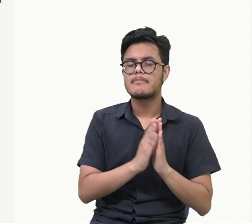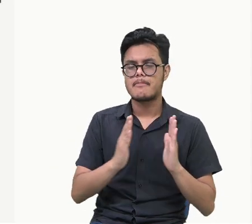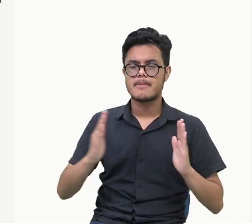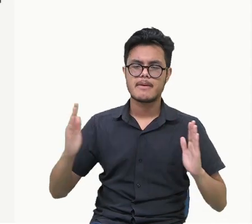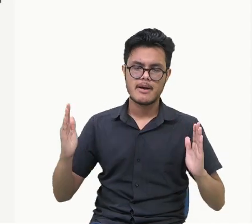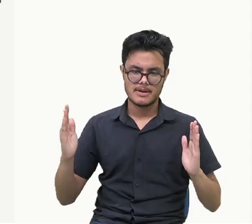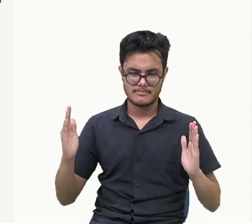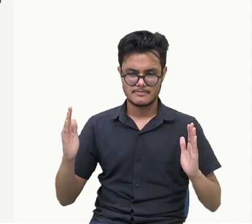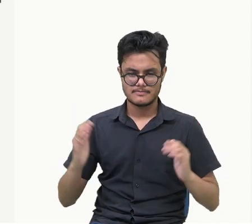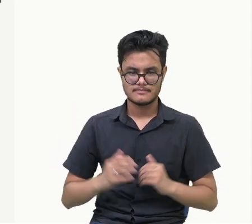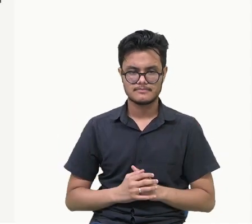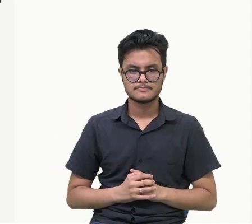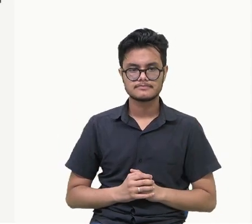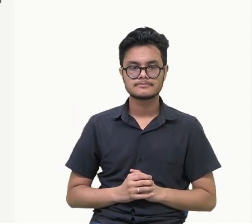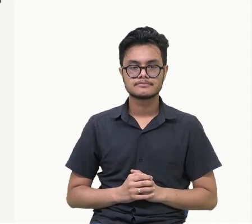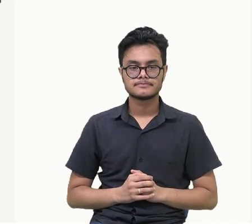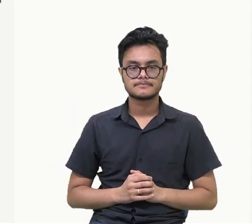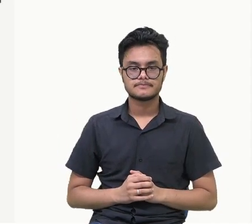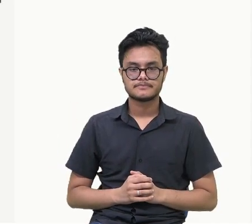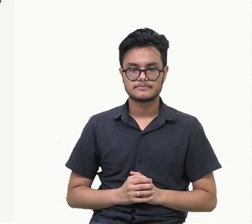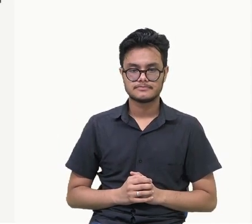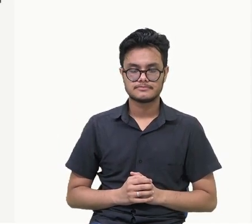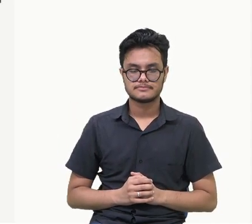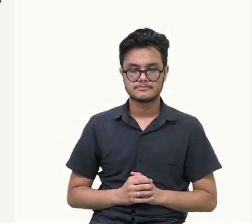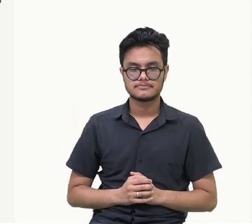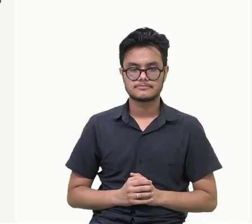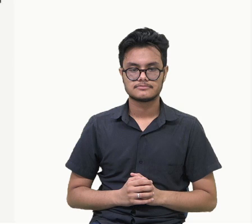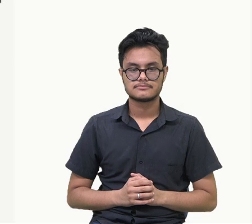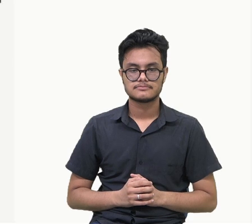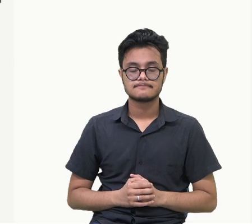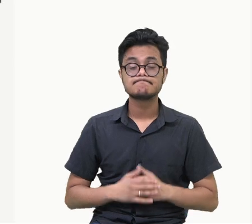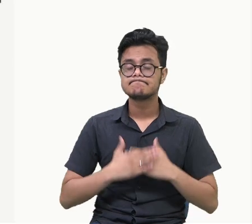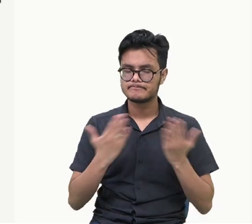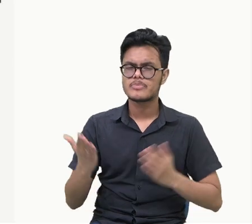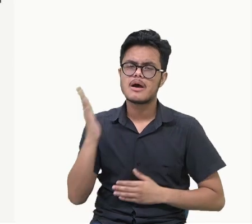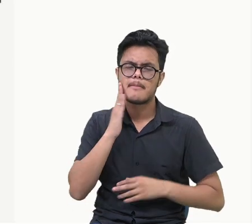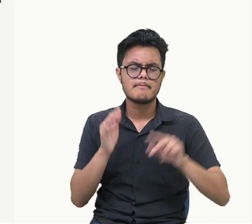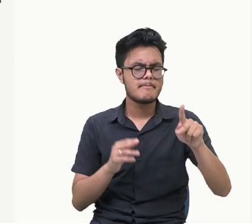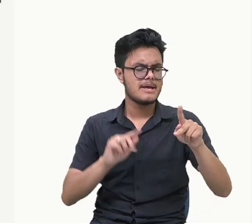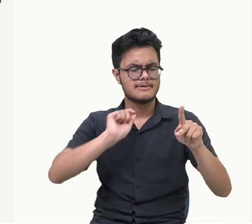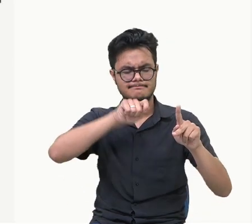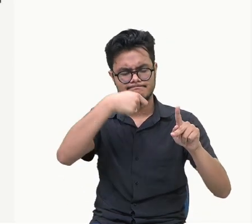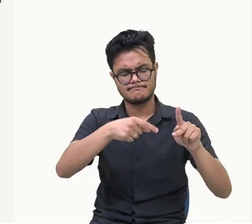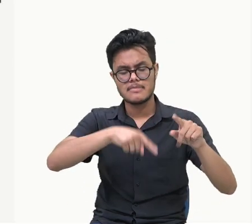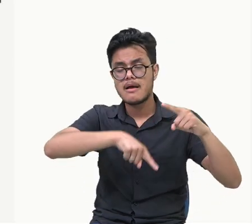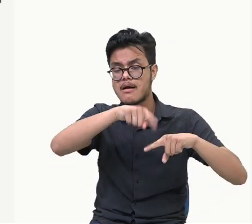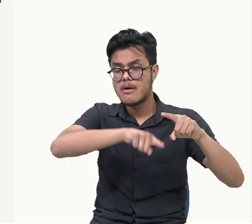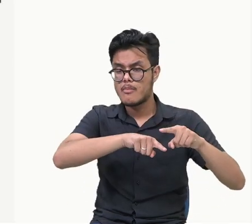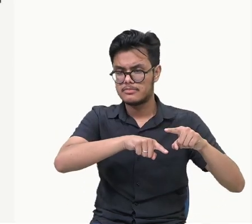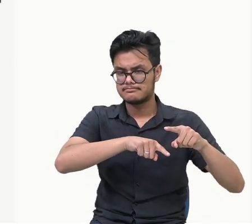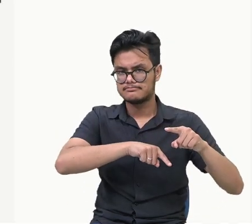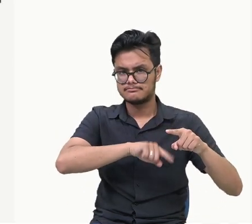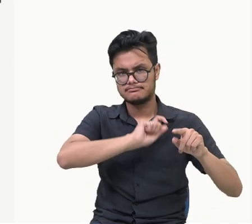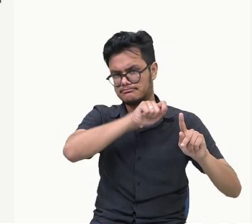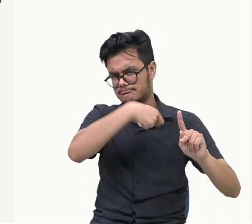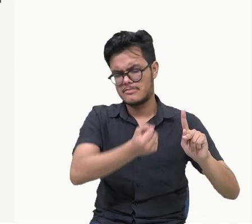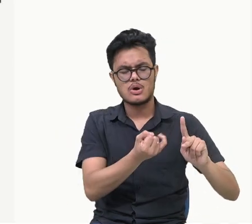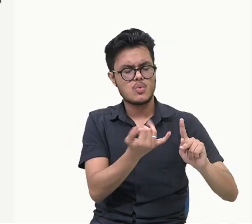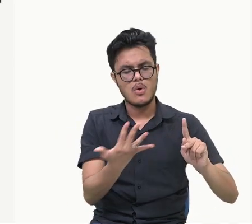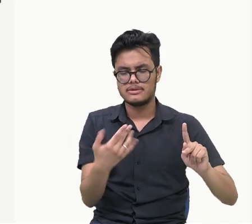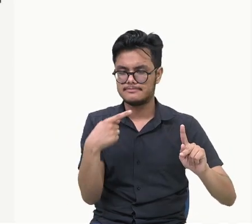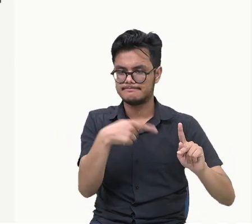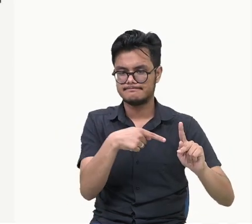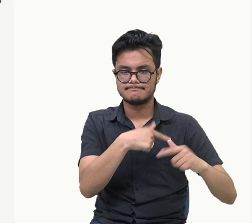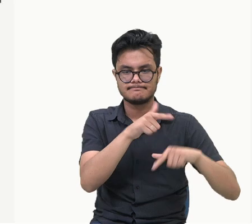50% ao ano, tá? Considere P a quantidade anual de